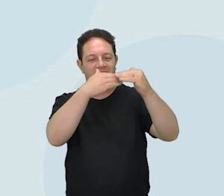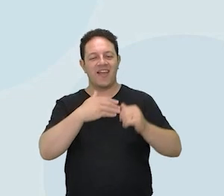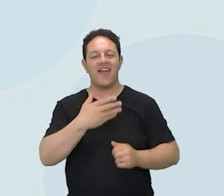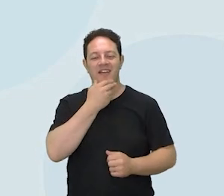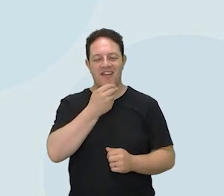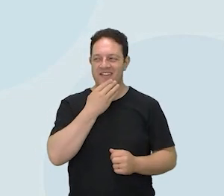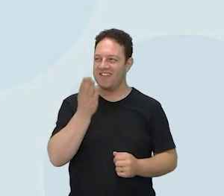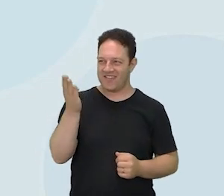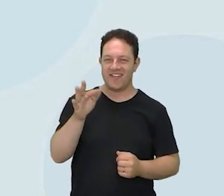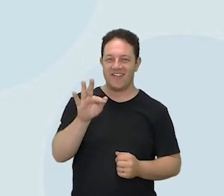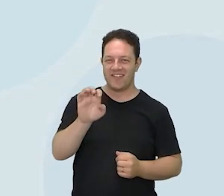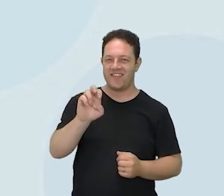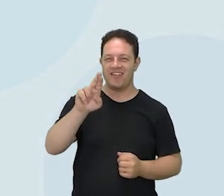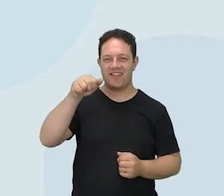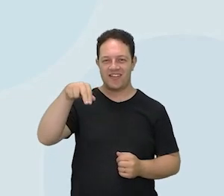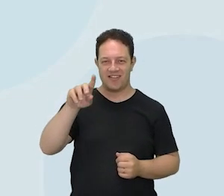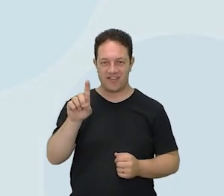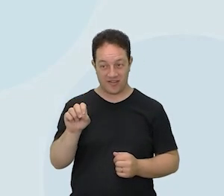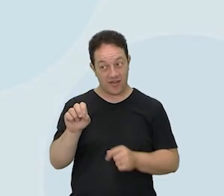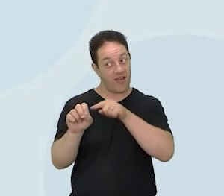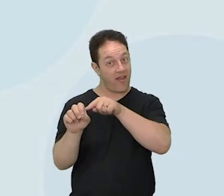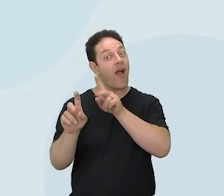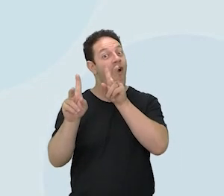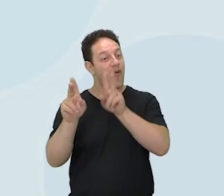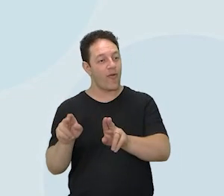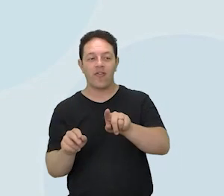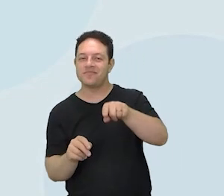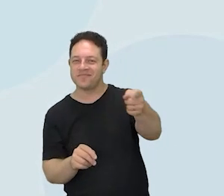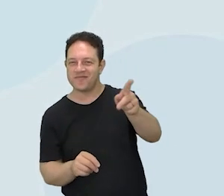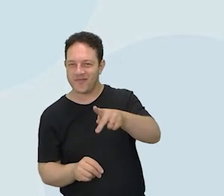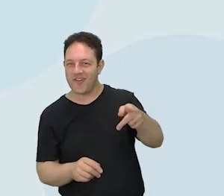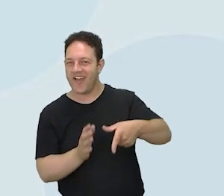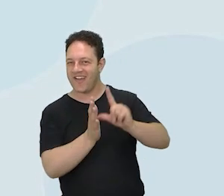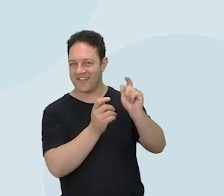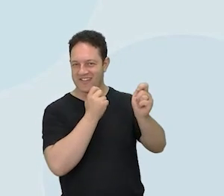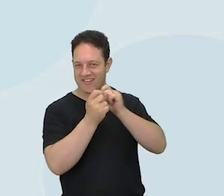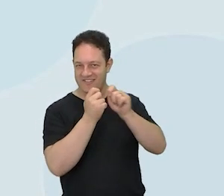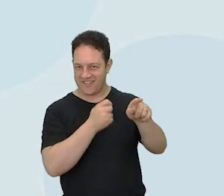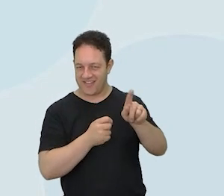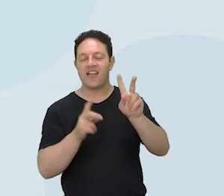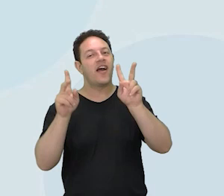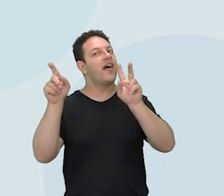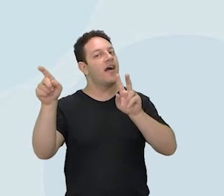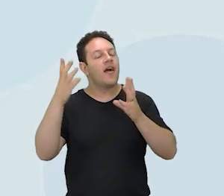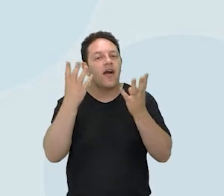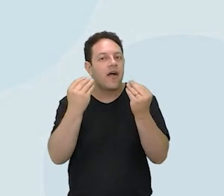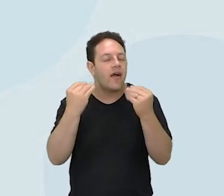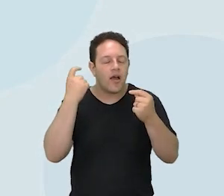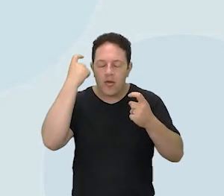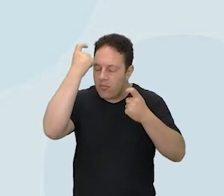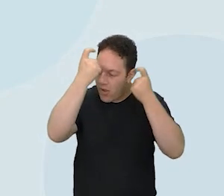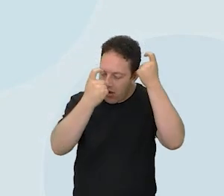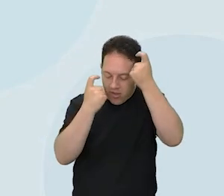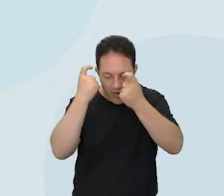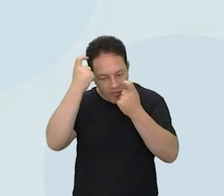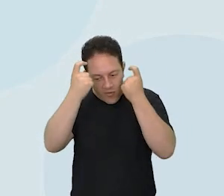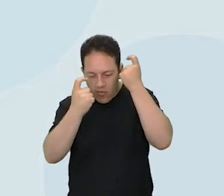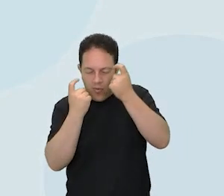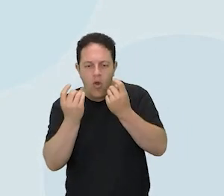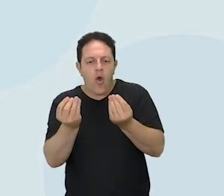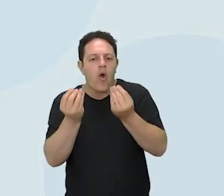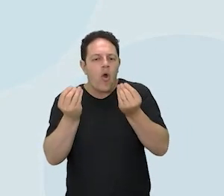dele aqui, é um professor muito preocupado. E como colocar uma maquete de pé